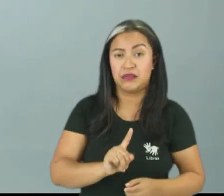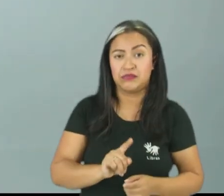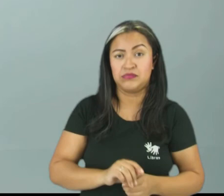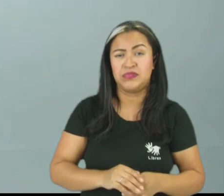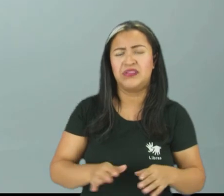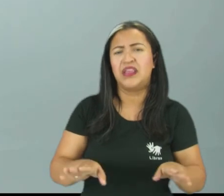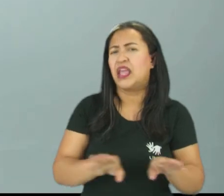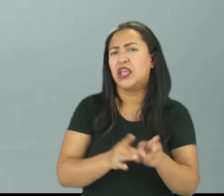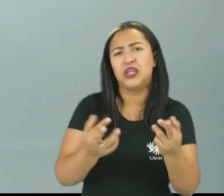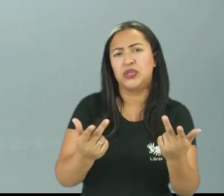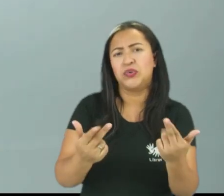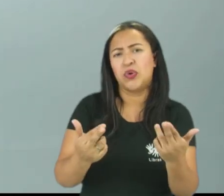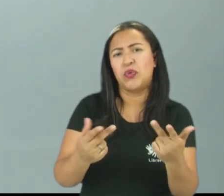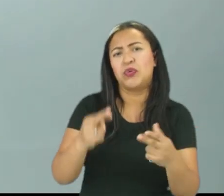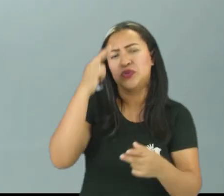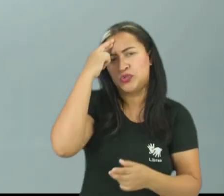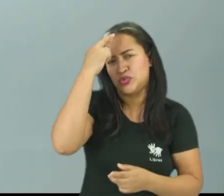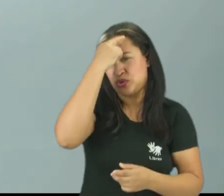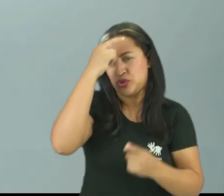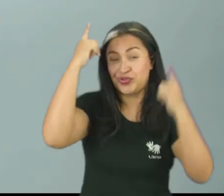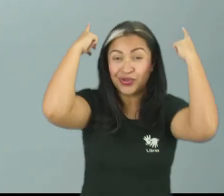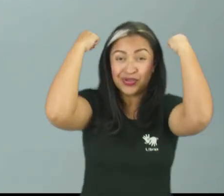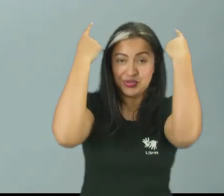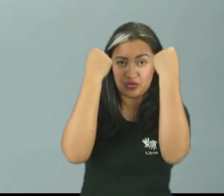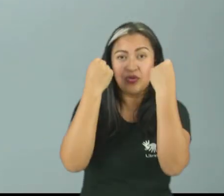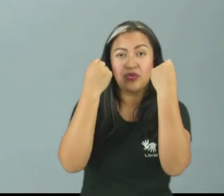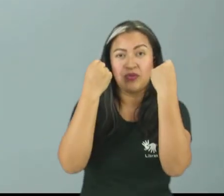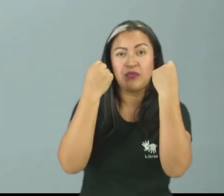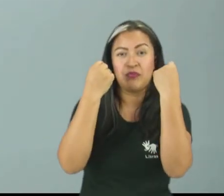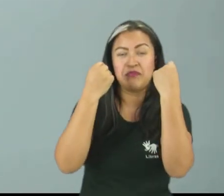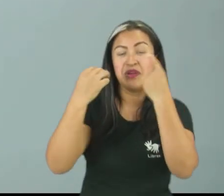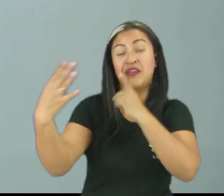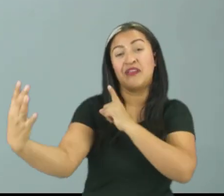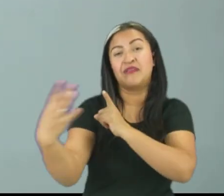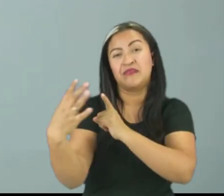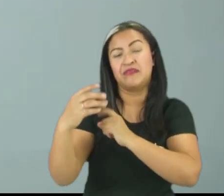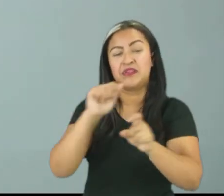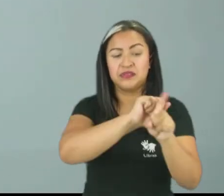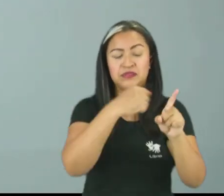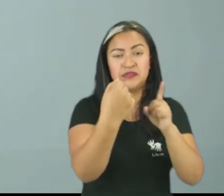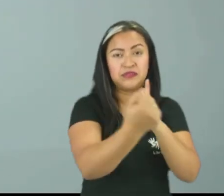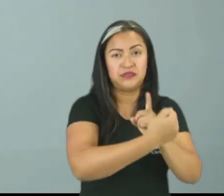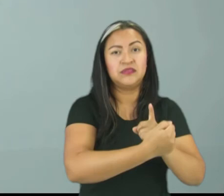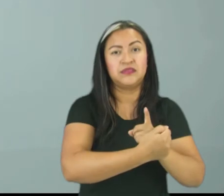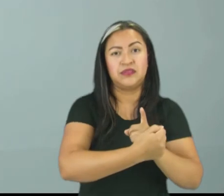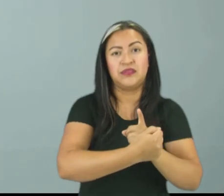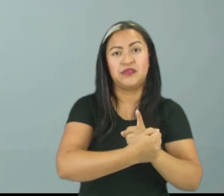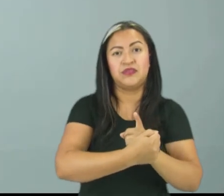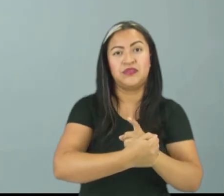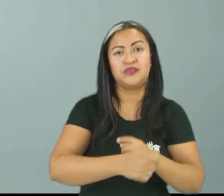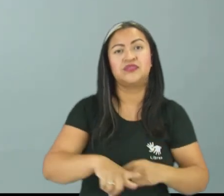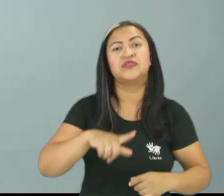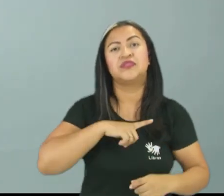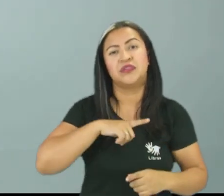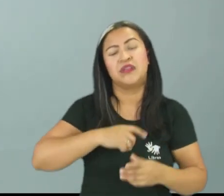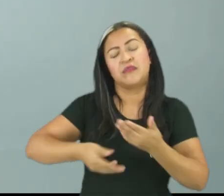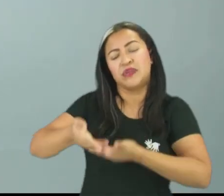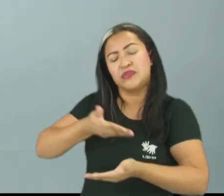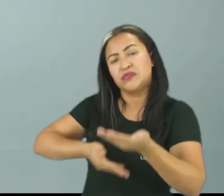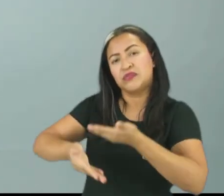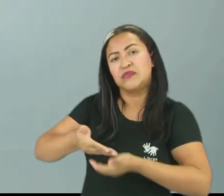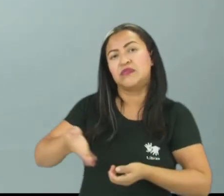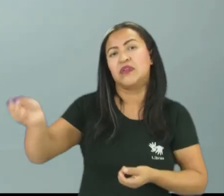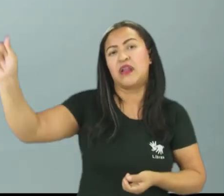na verdade, culturalmente, né, impacta a nossa sociedade, mas, assim, de outras questões, né? A gente tem mais o vínculo aí com a